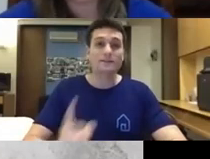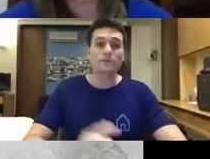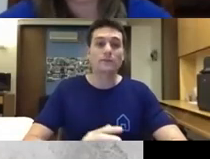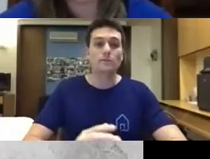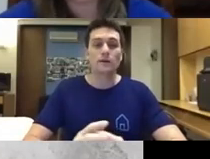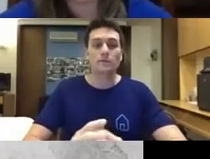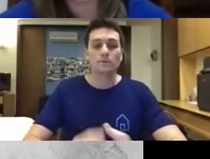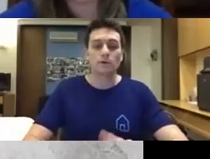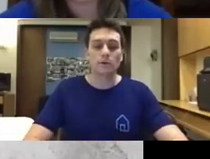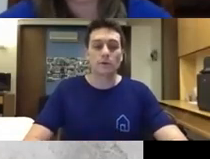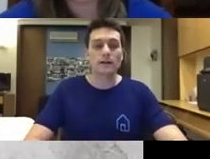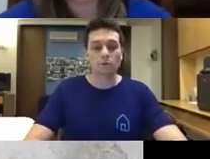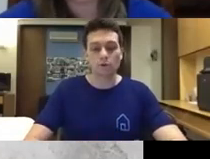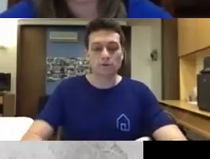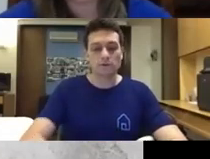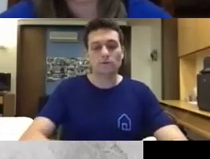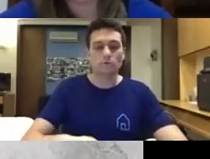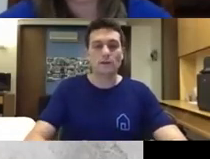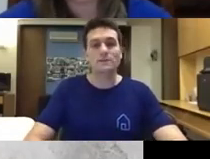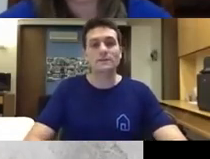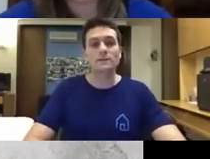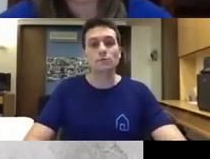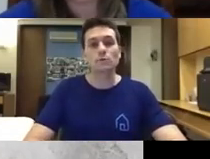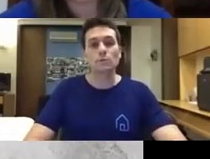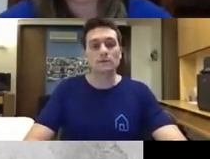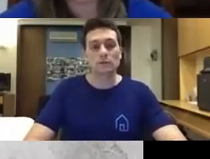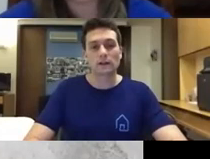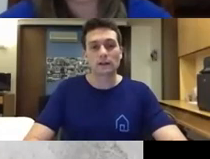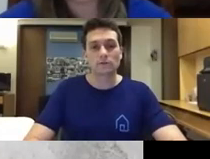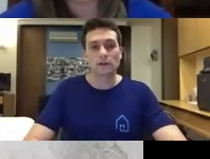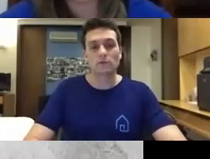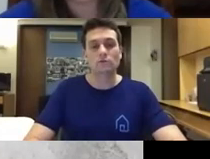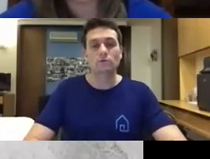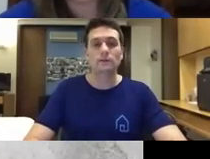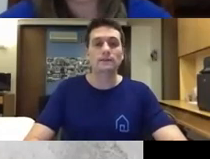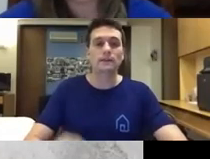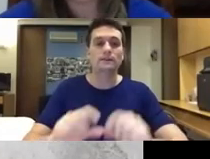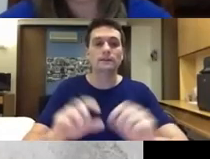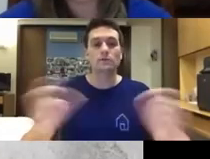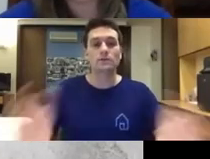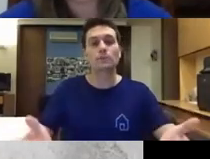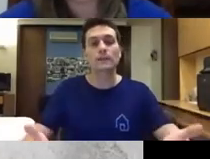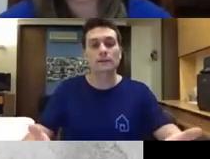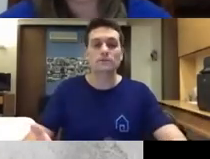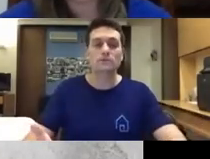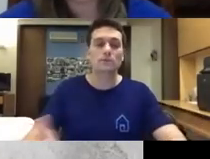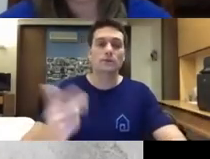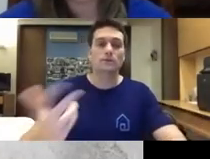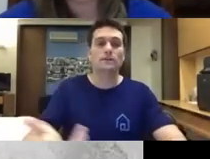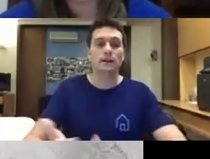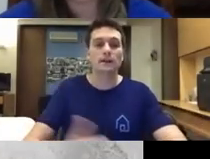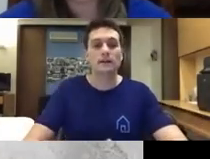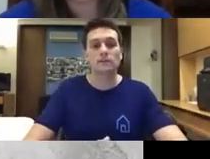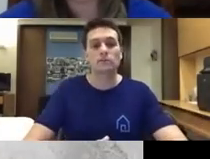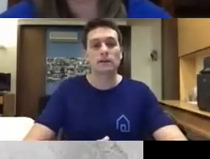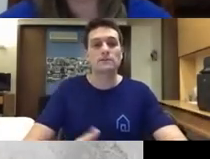se não me falha a memória, é obrigatório edificações com mais de 5.000 metros quadrados de área construída a ter sistema de sprinkler, que é justamente para